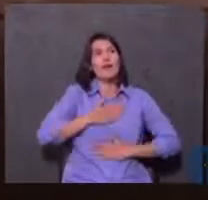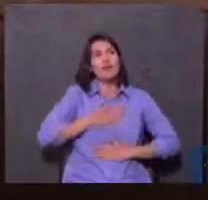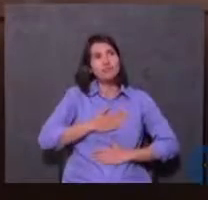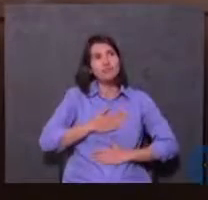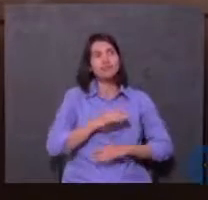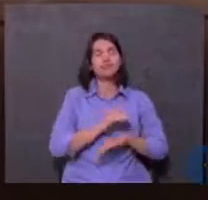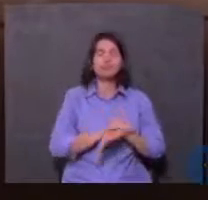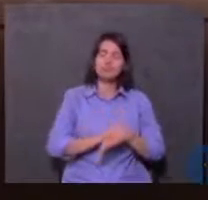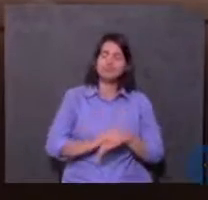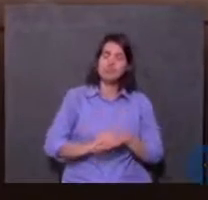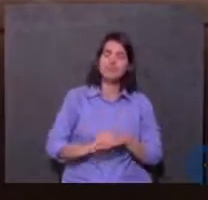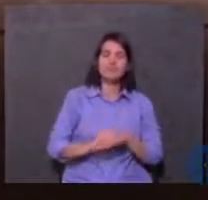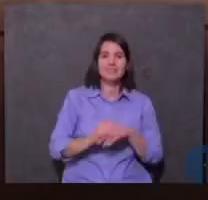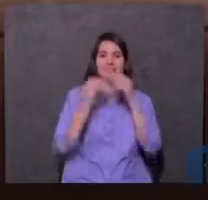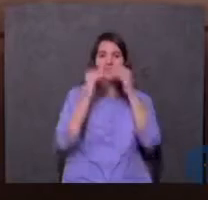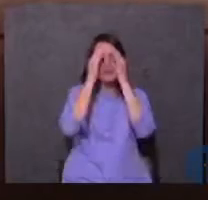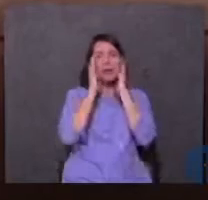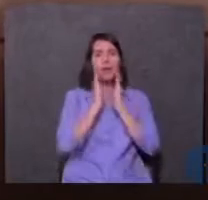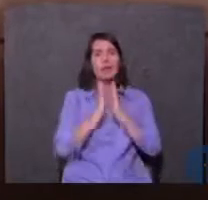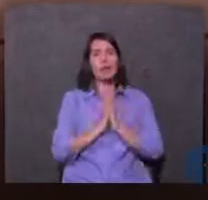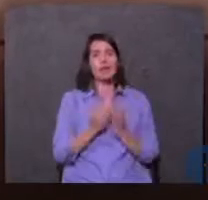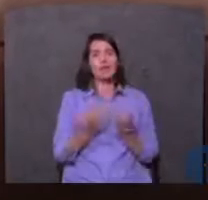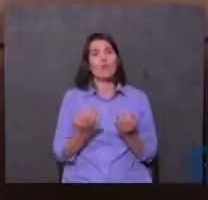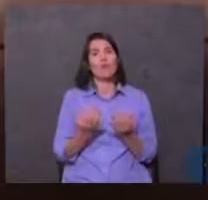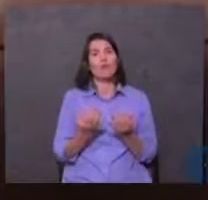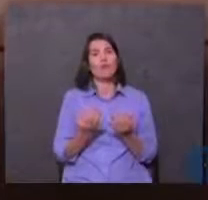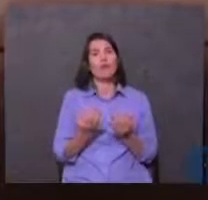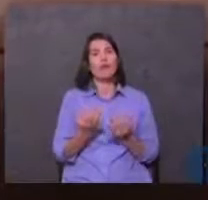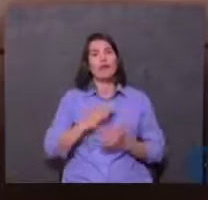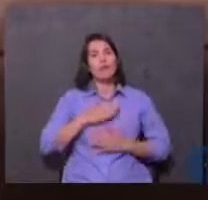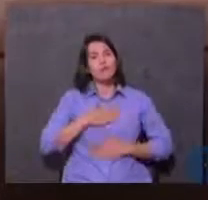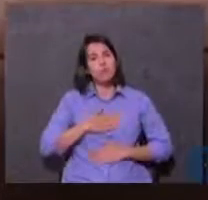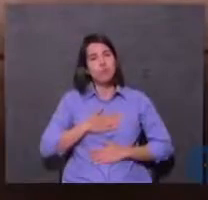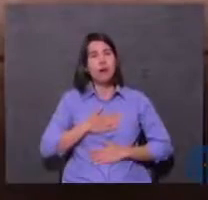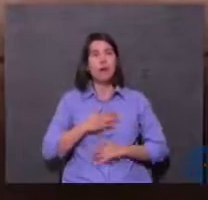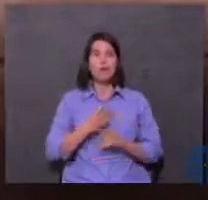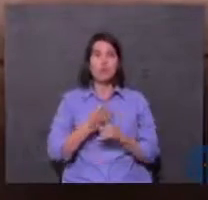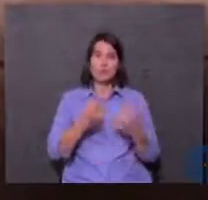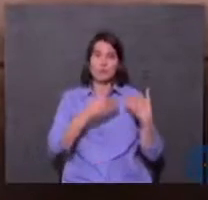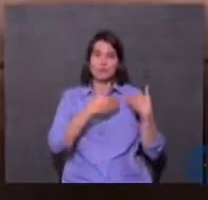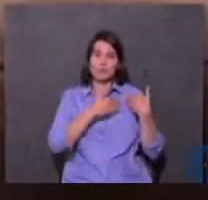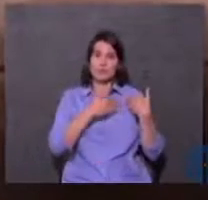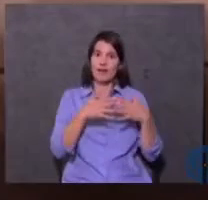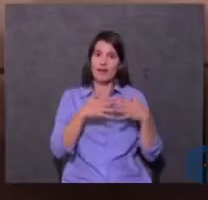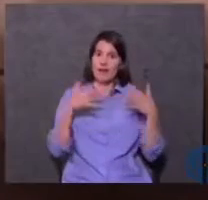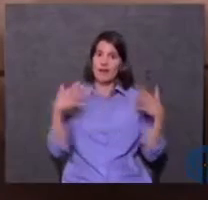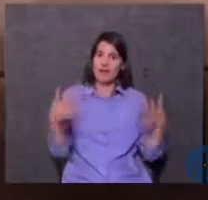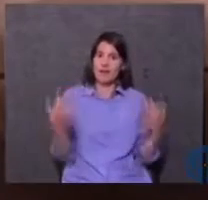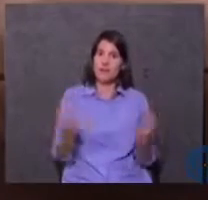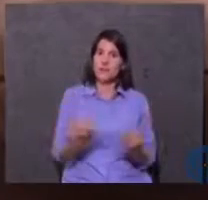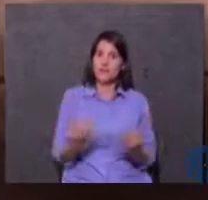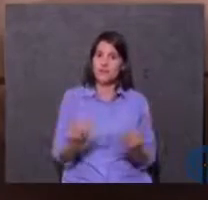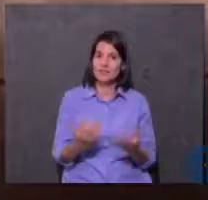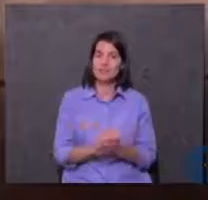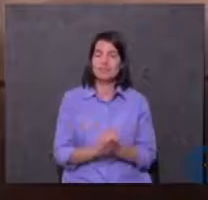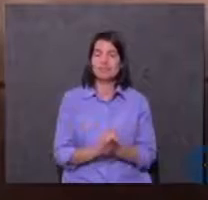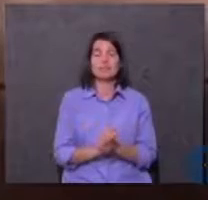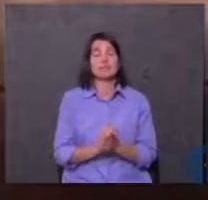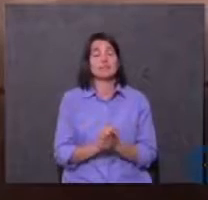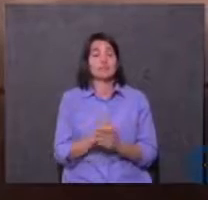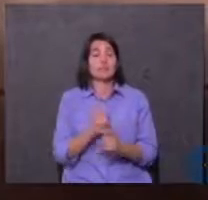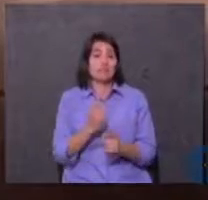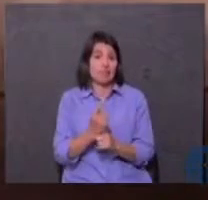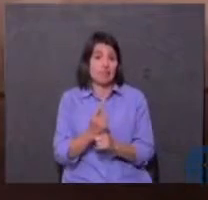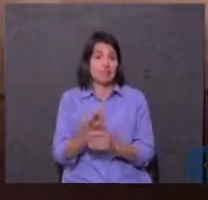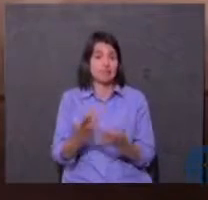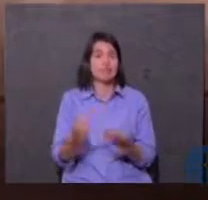pode repousar quando confrontada com a grande missão que lhe é pedida. Do mesmo modo,